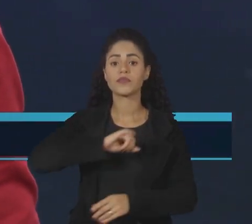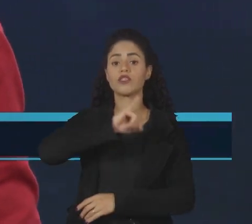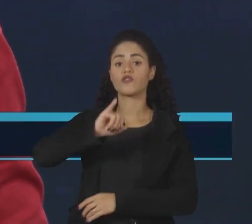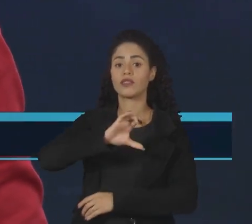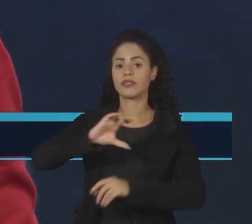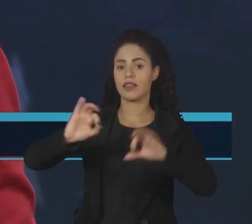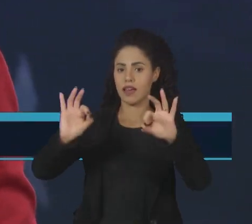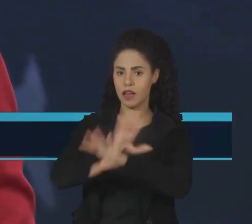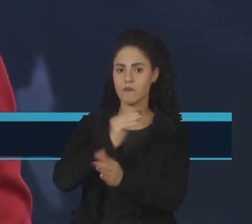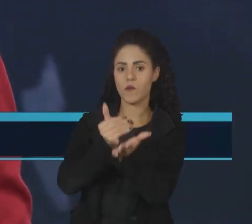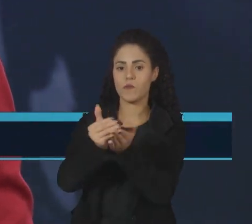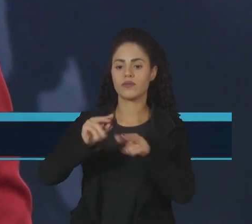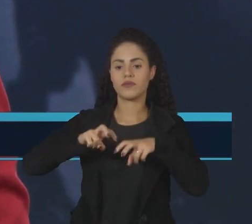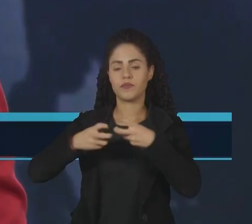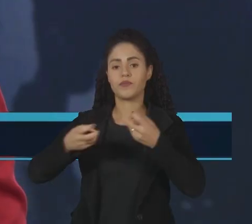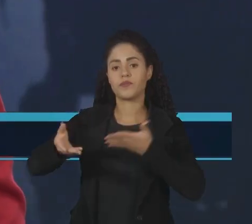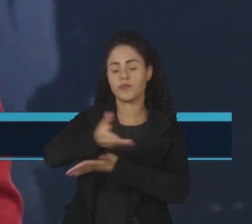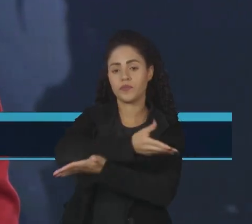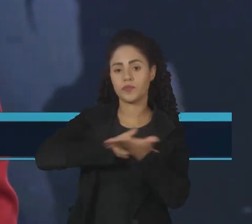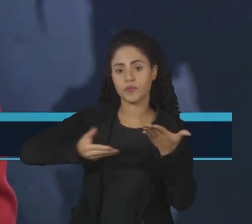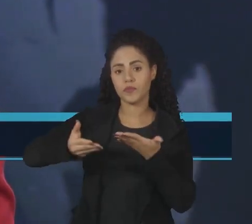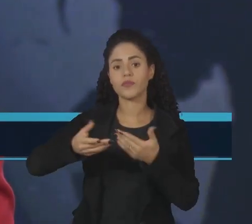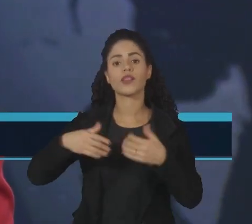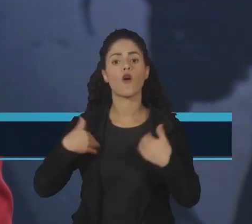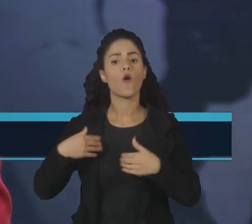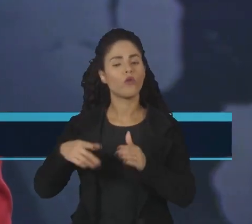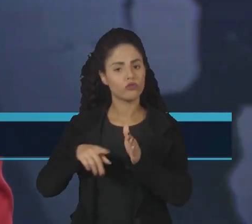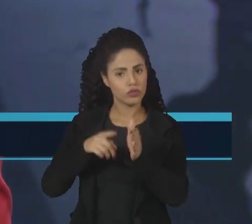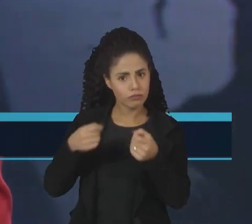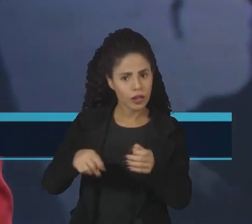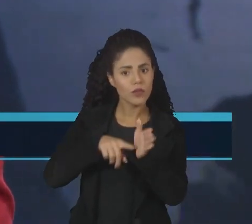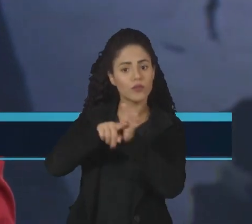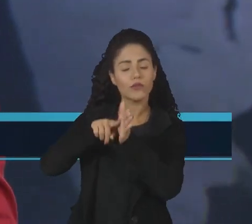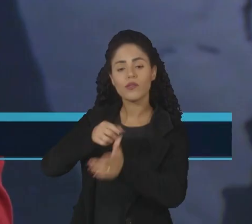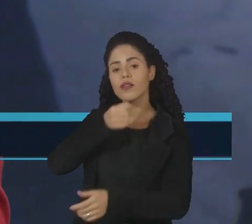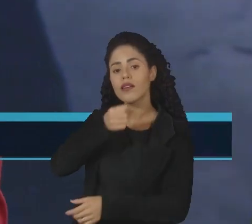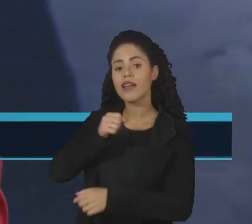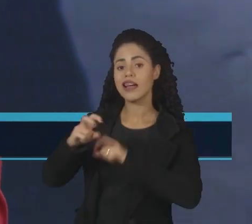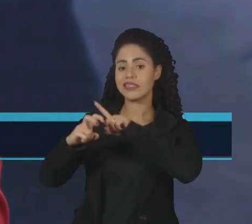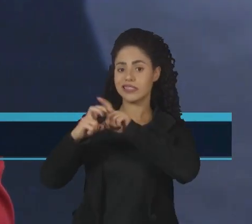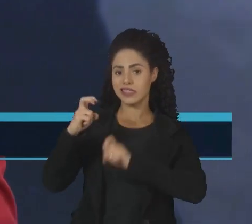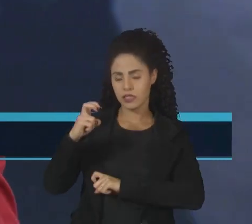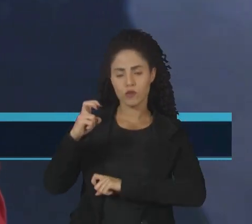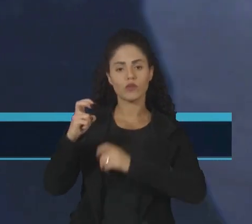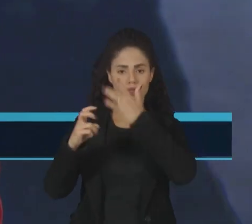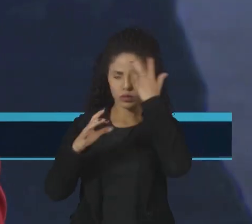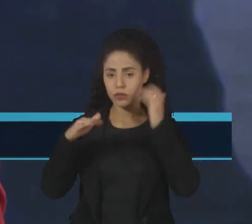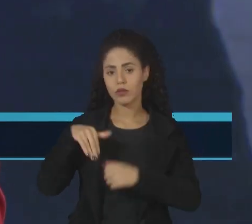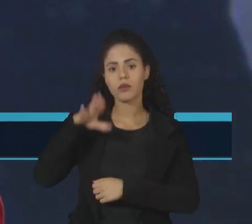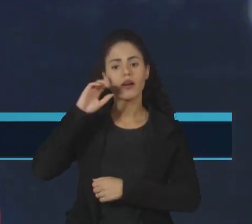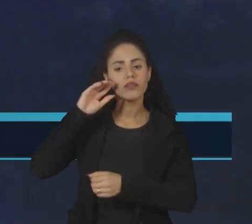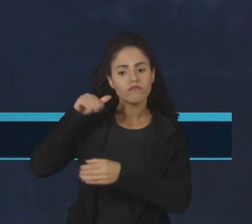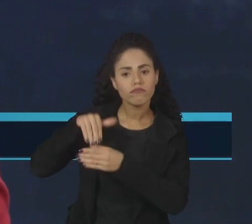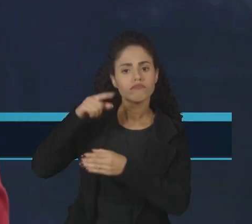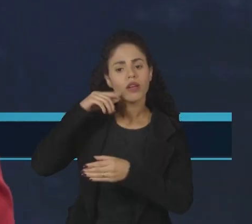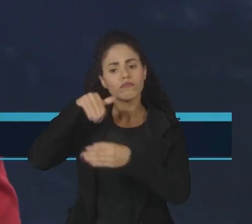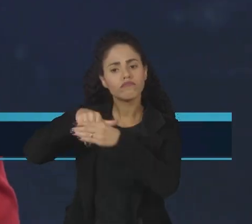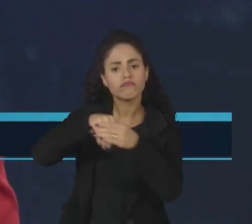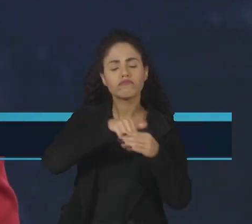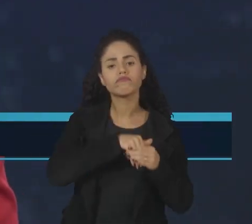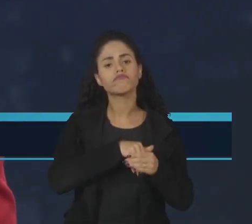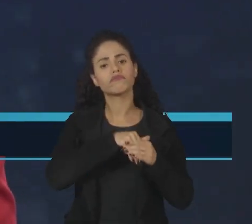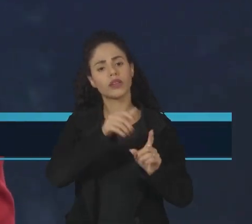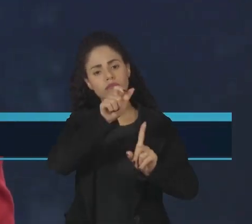Cultura tem Roda Viva, que começa hoje uma série de 5 entrevistas com os candidatos mais bem colocados nas pesquisas de